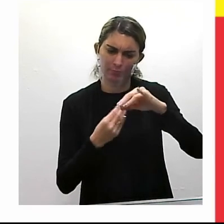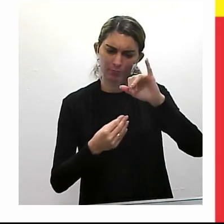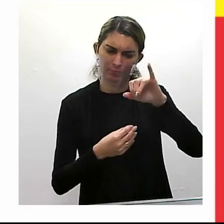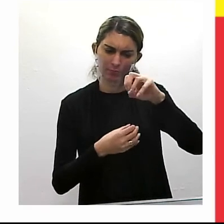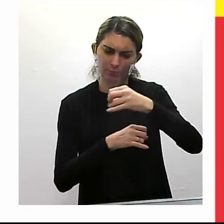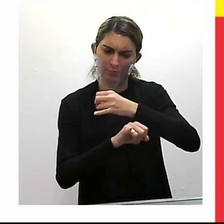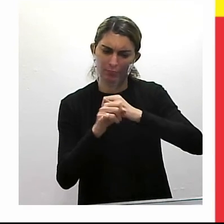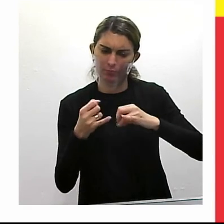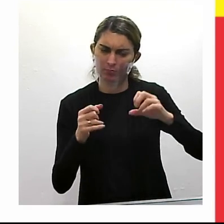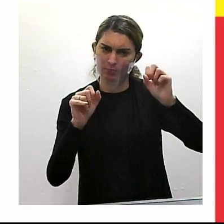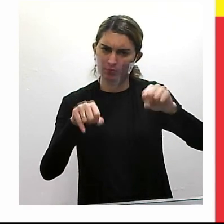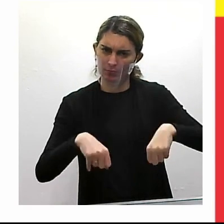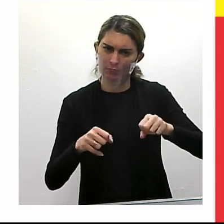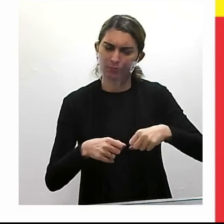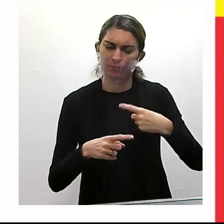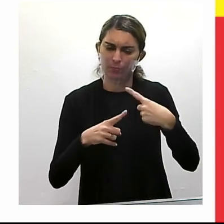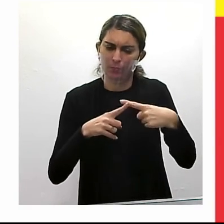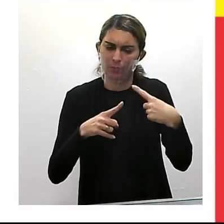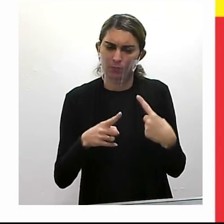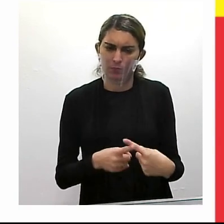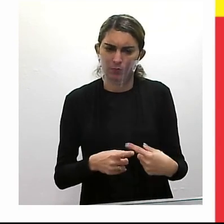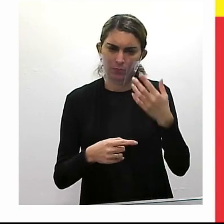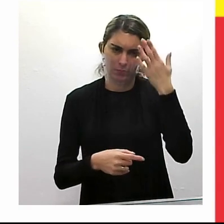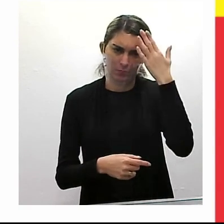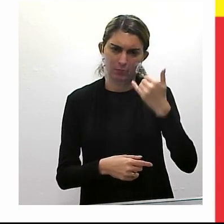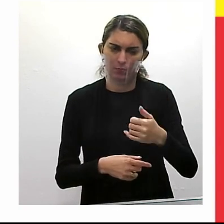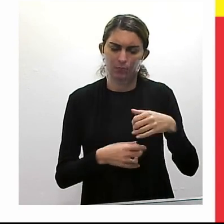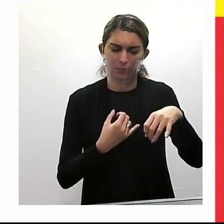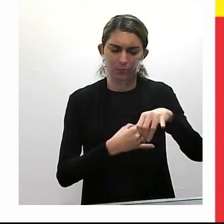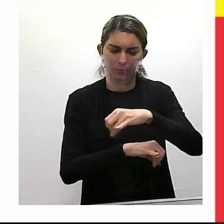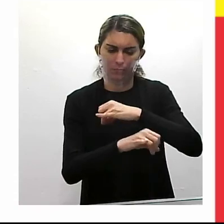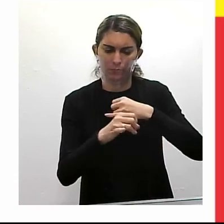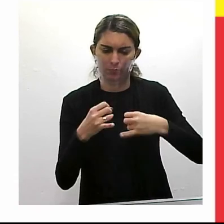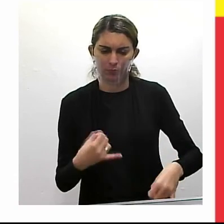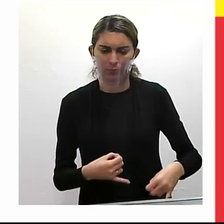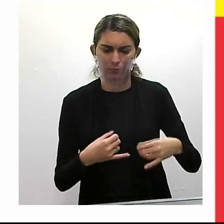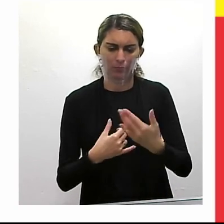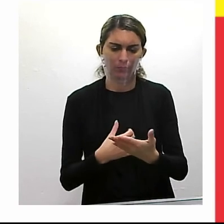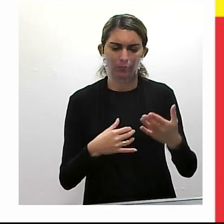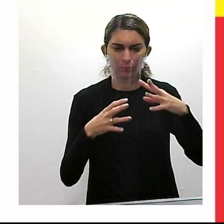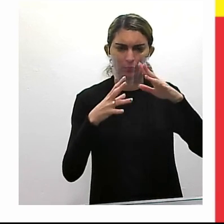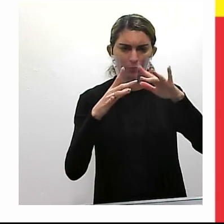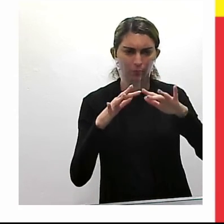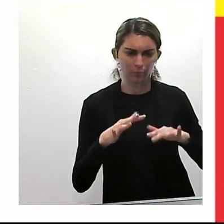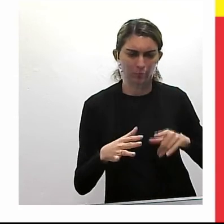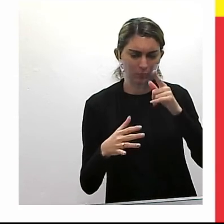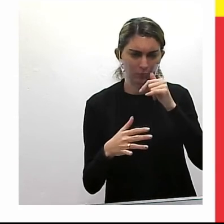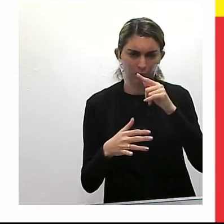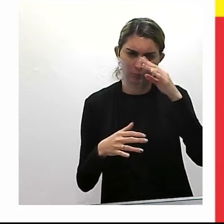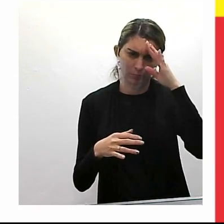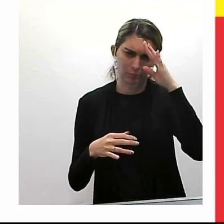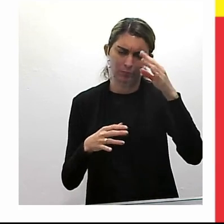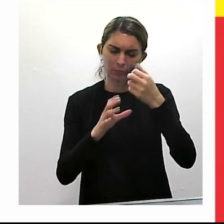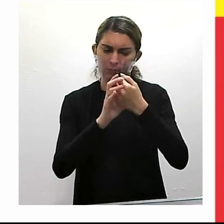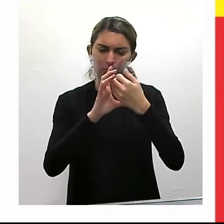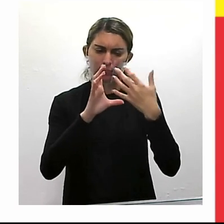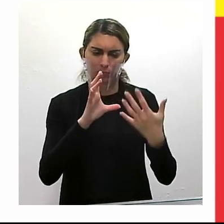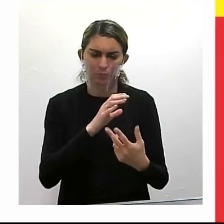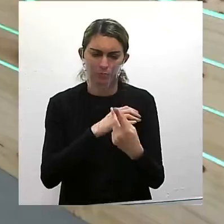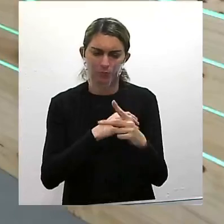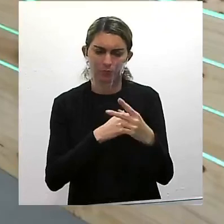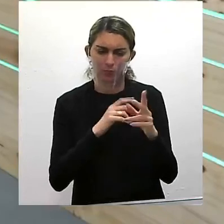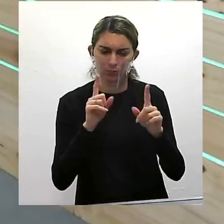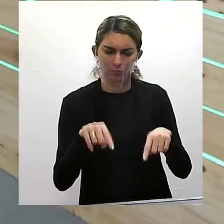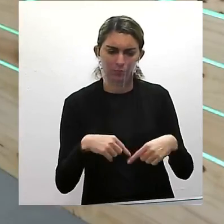pessoal. Por que é um composto iônico? Porque a gente sabe que os compostos iônicos, quando dissolvem em água, a principal característica dele